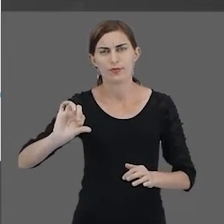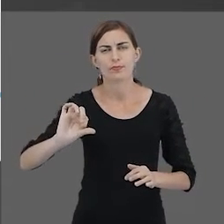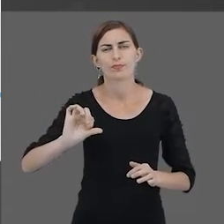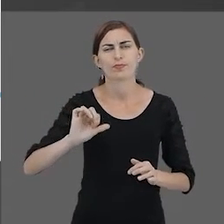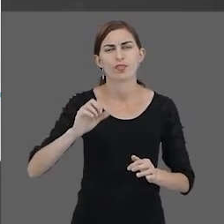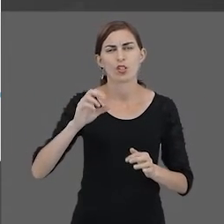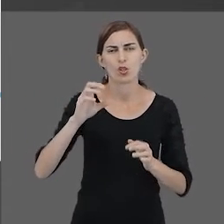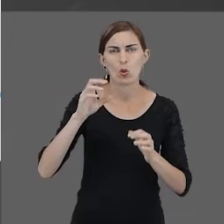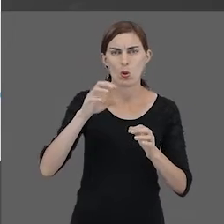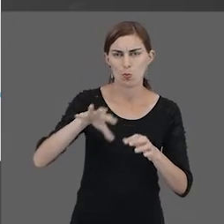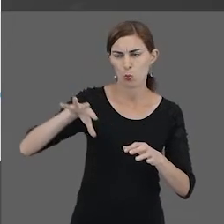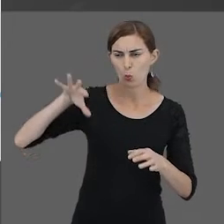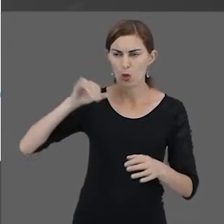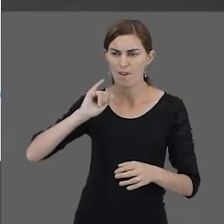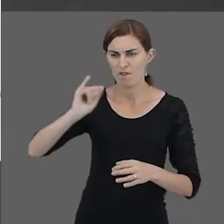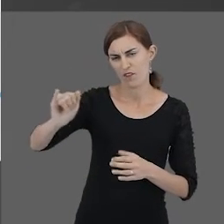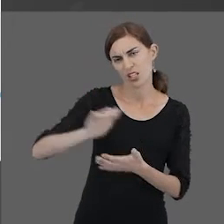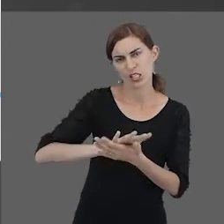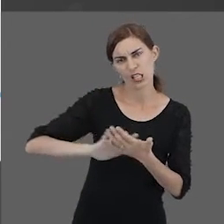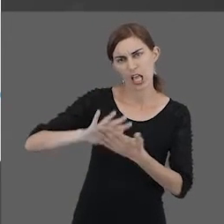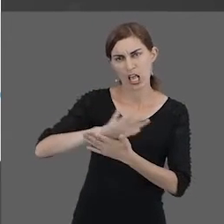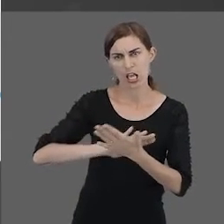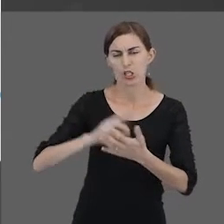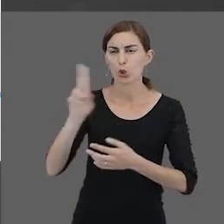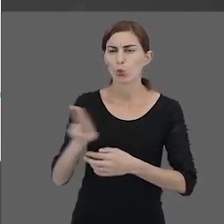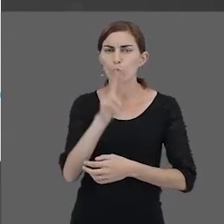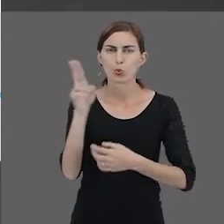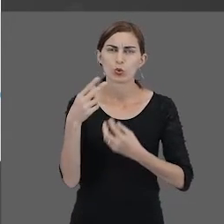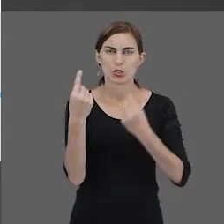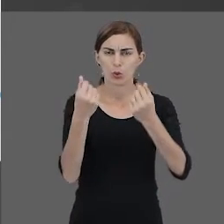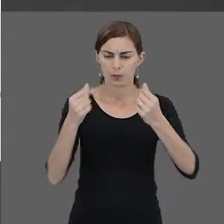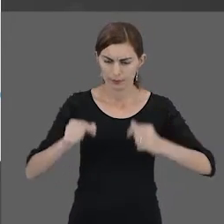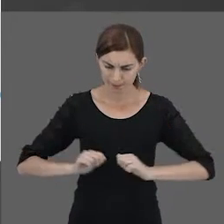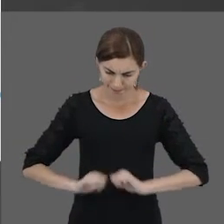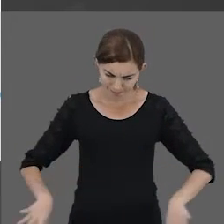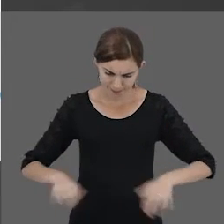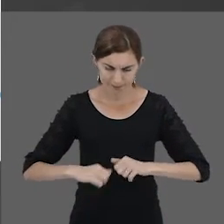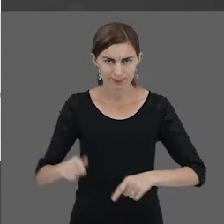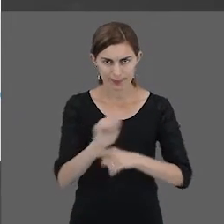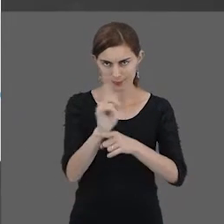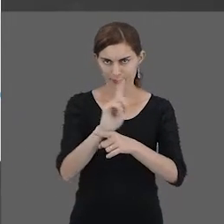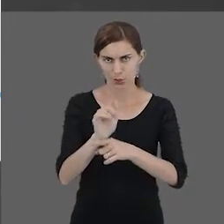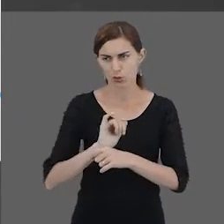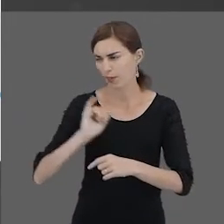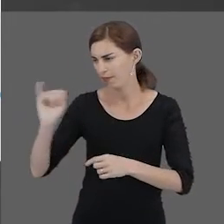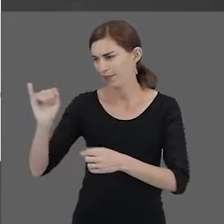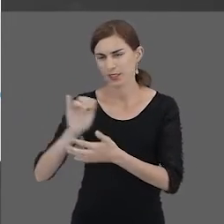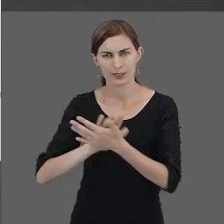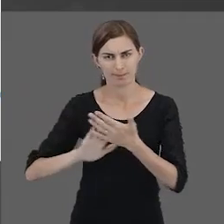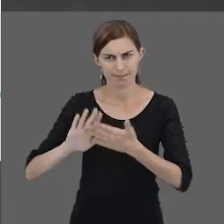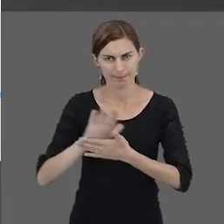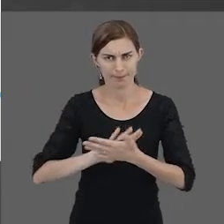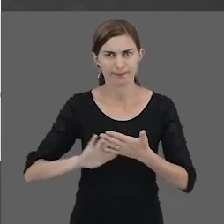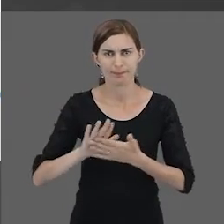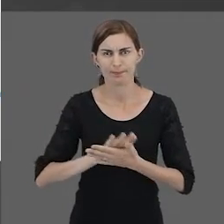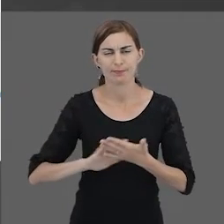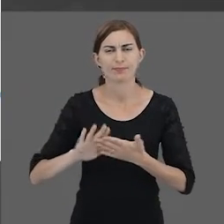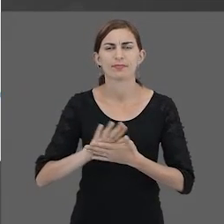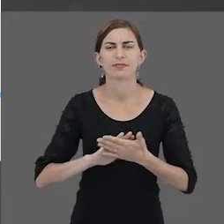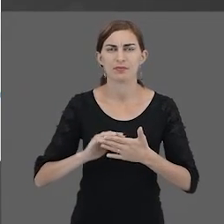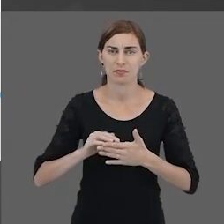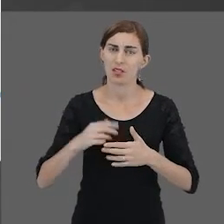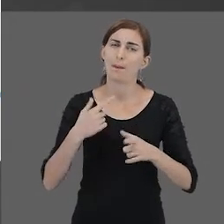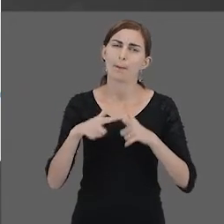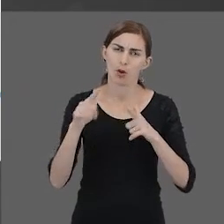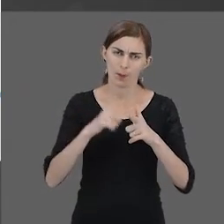omissão do dever de prestar contas do gestor quando da utilização de recurso público o faz incidir na prática de ato de improbidade